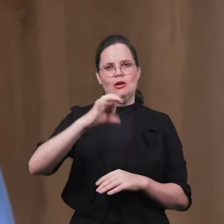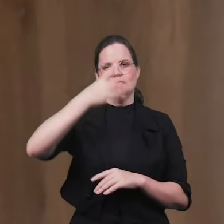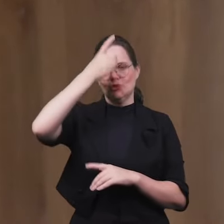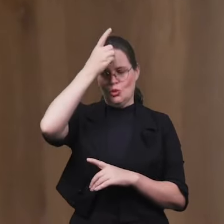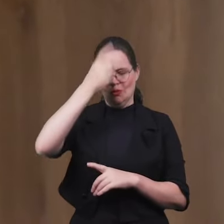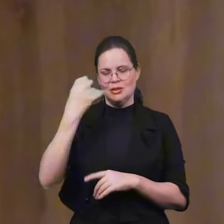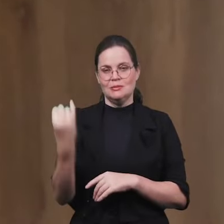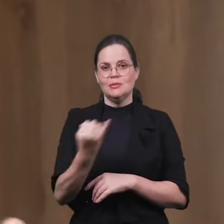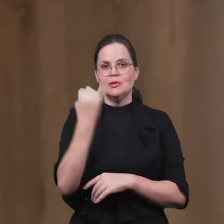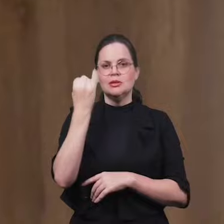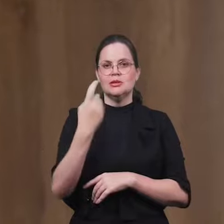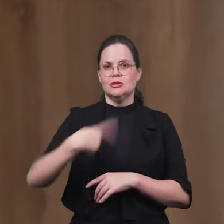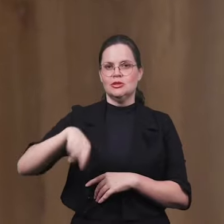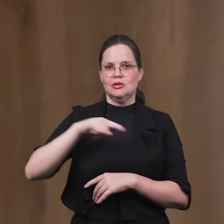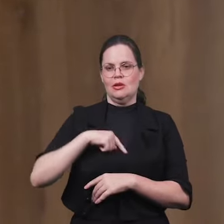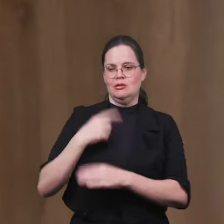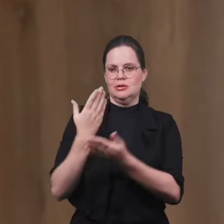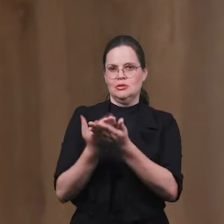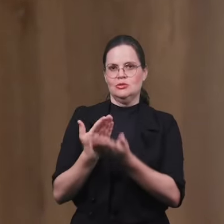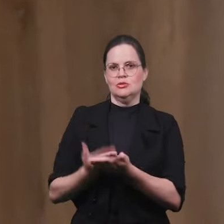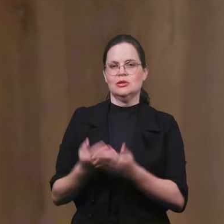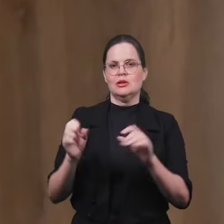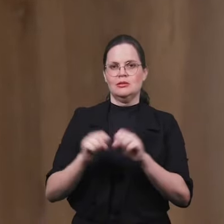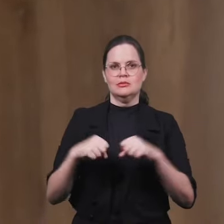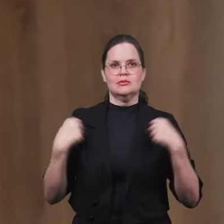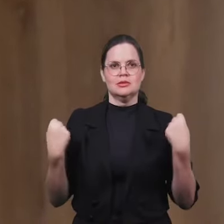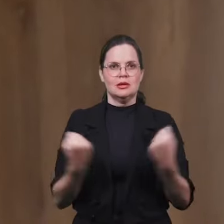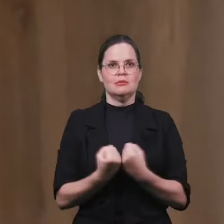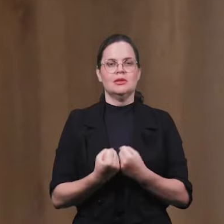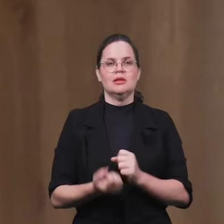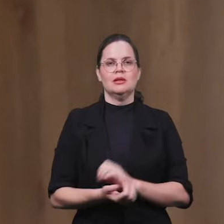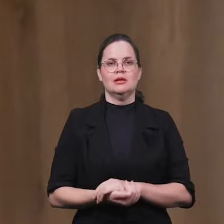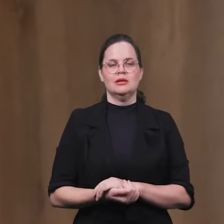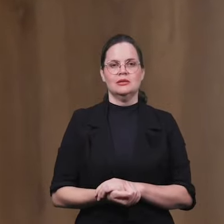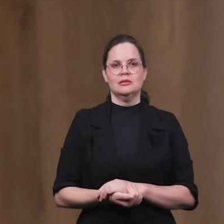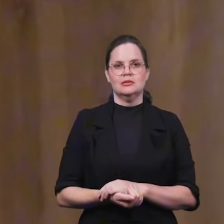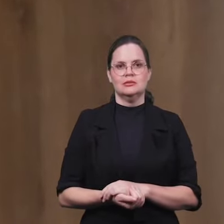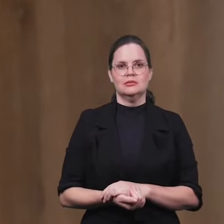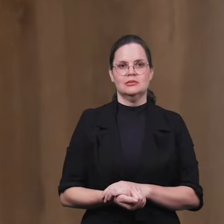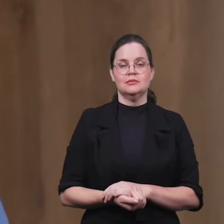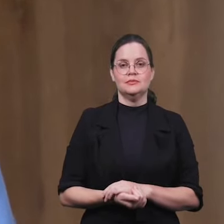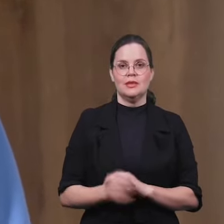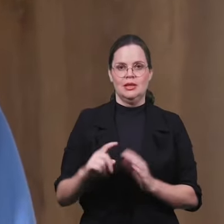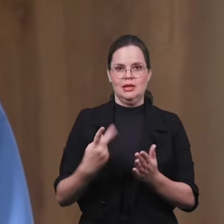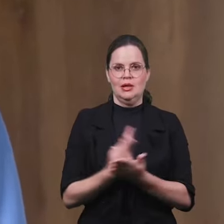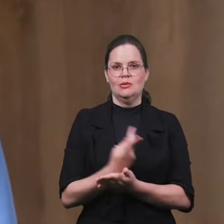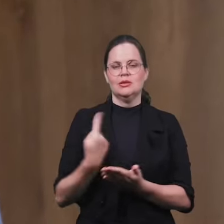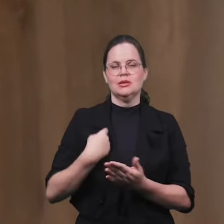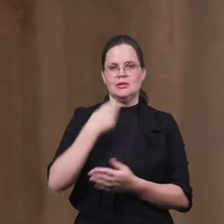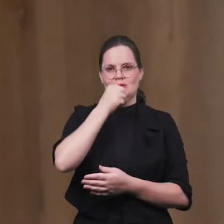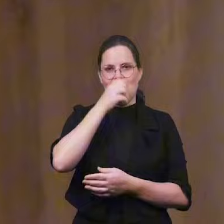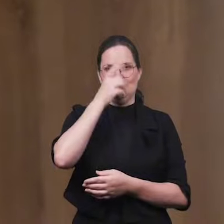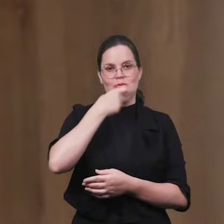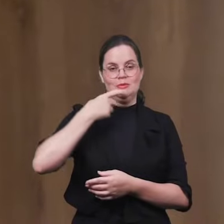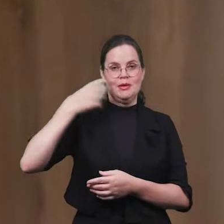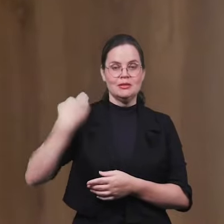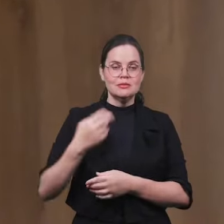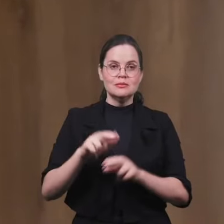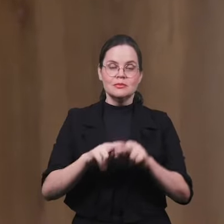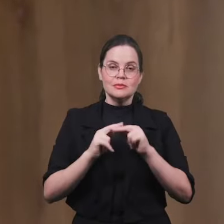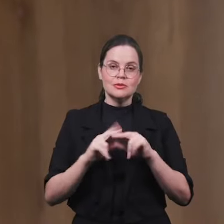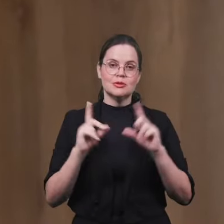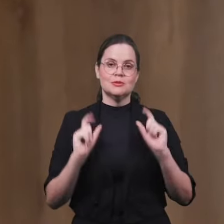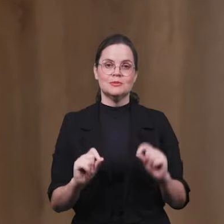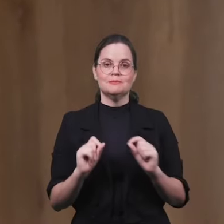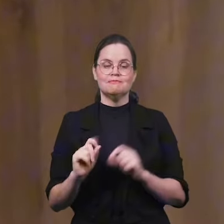dons espirituais, como estudamos nos seminários que se realizou neste final de semana.